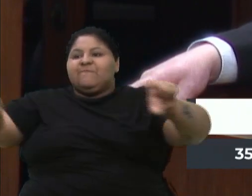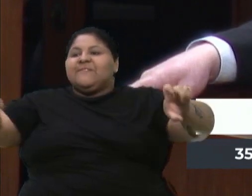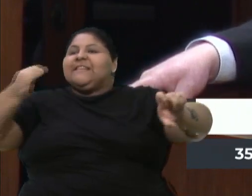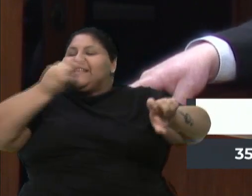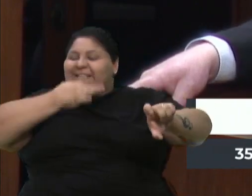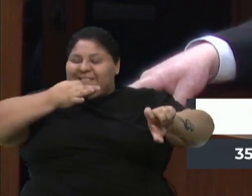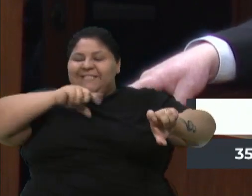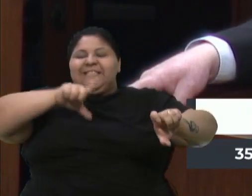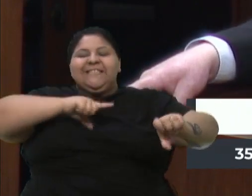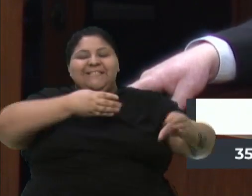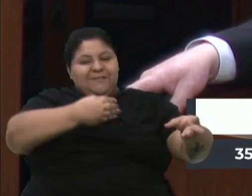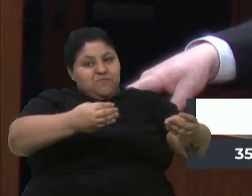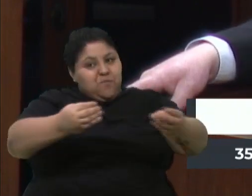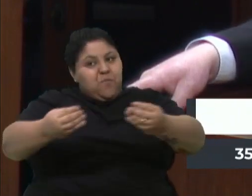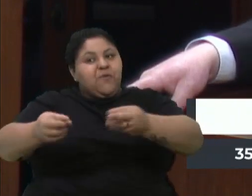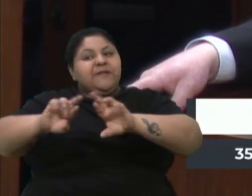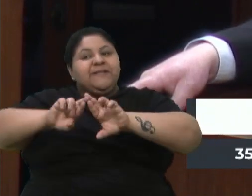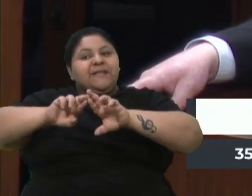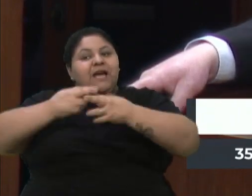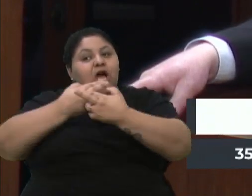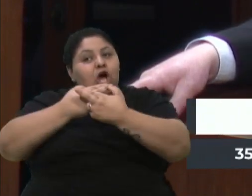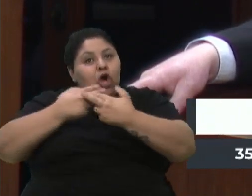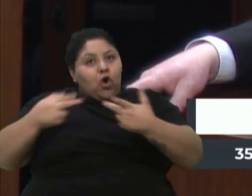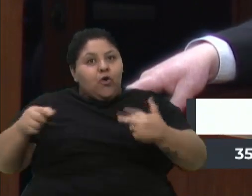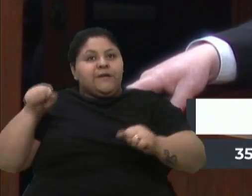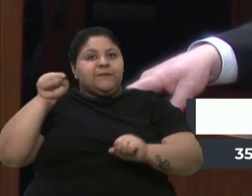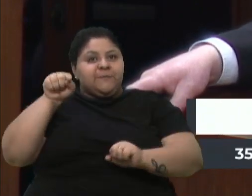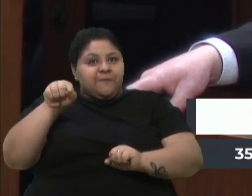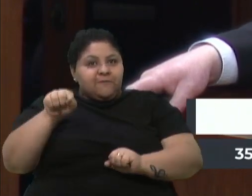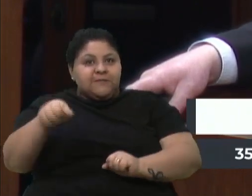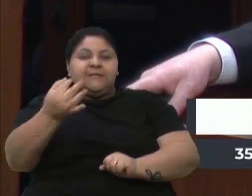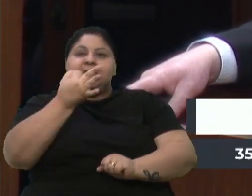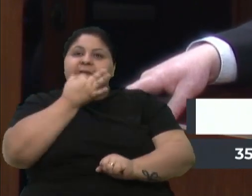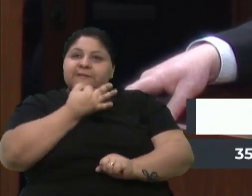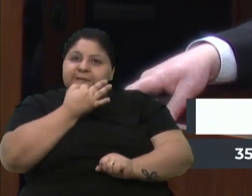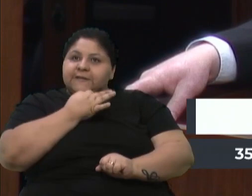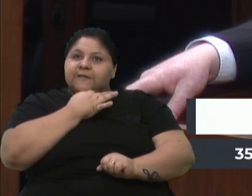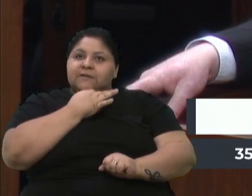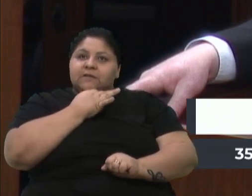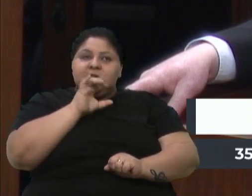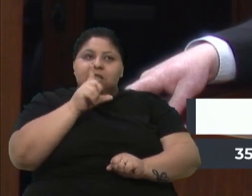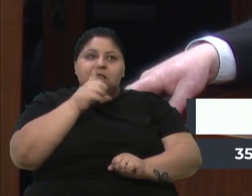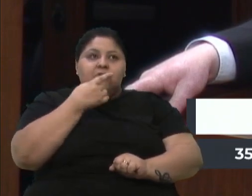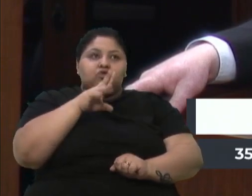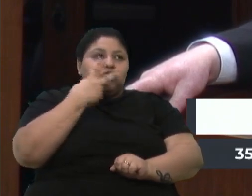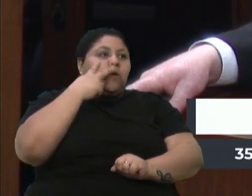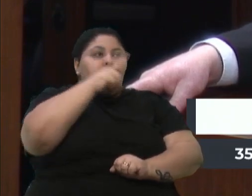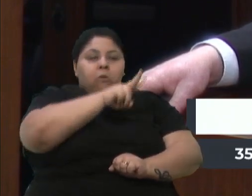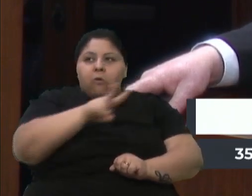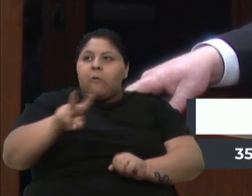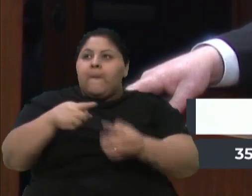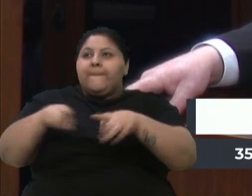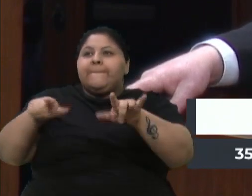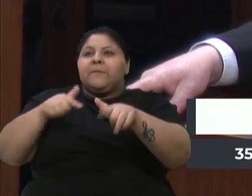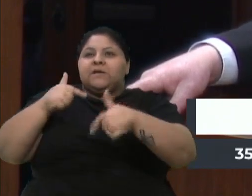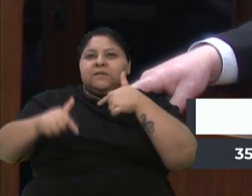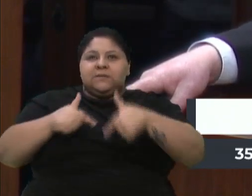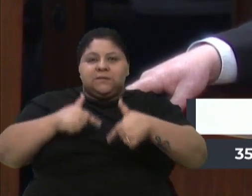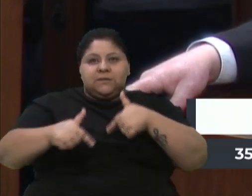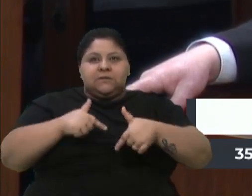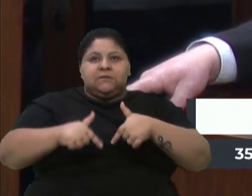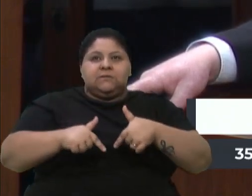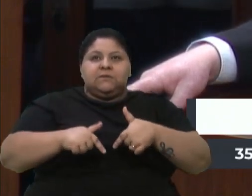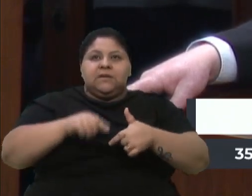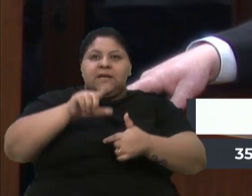você fazer. E nós estaremos, então, além dessa questão visual, trabalhando também com uma campanha de QR Code, onde nós